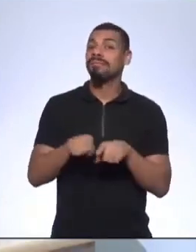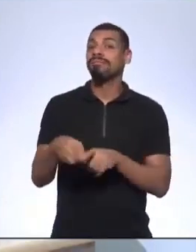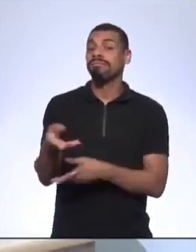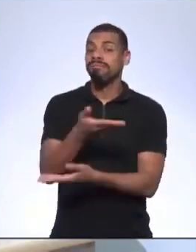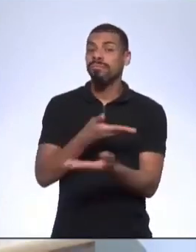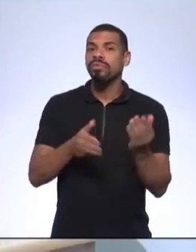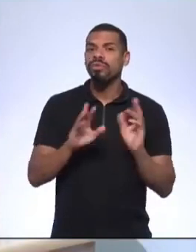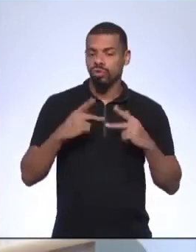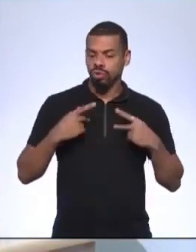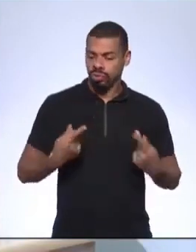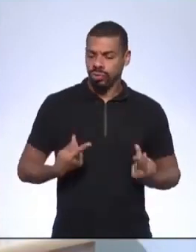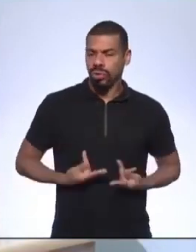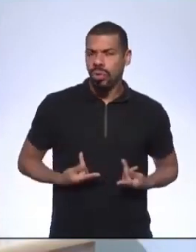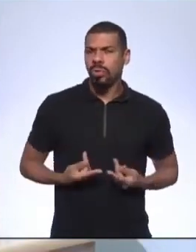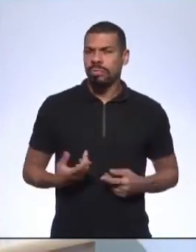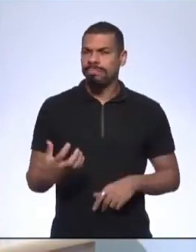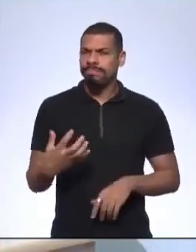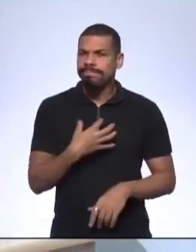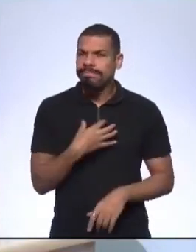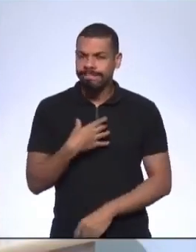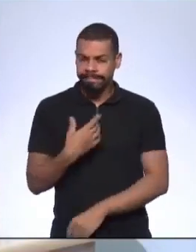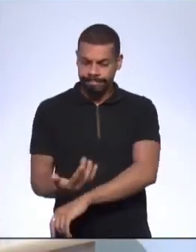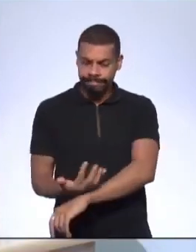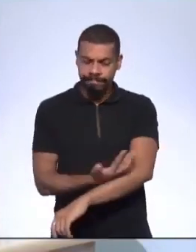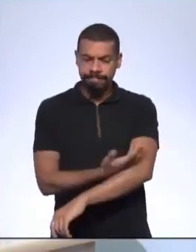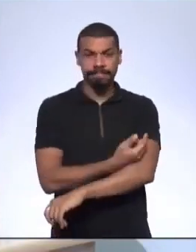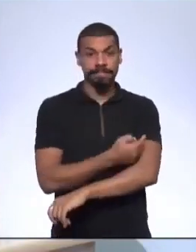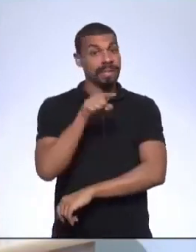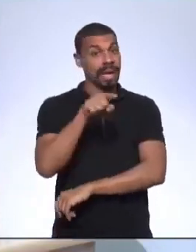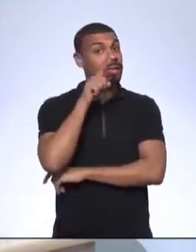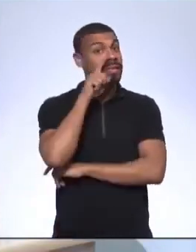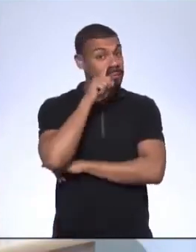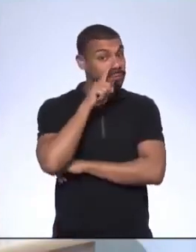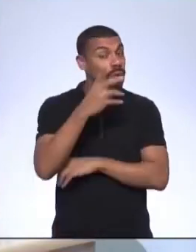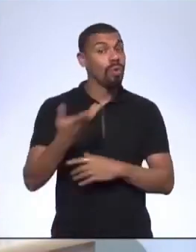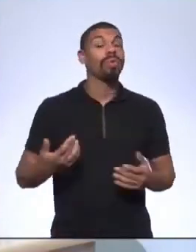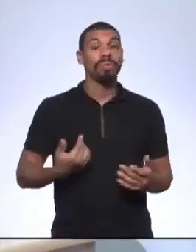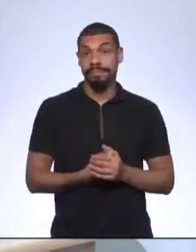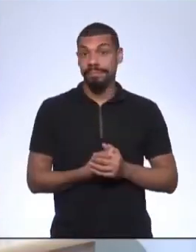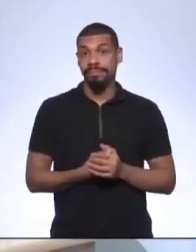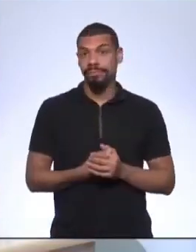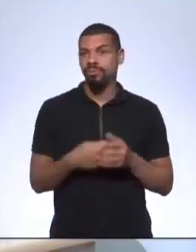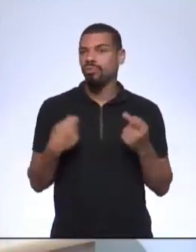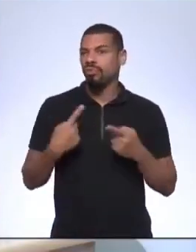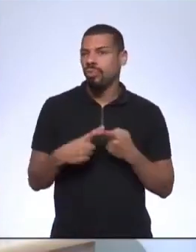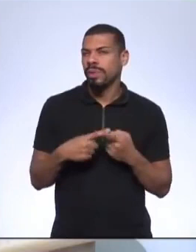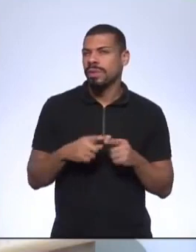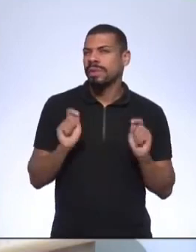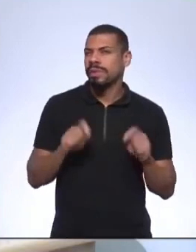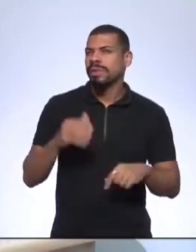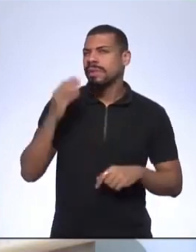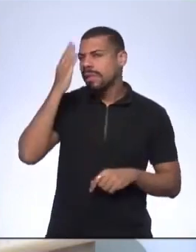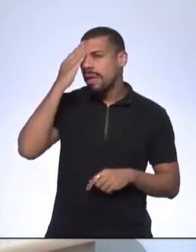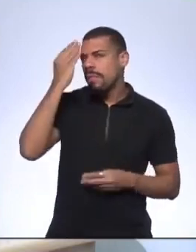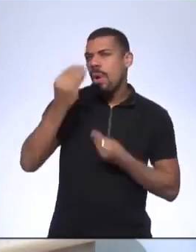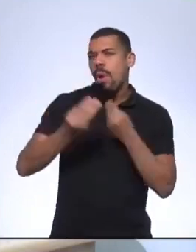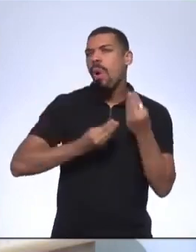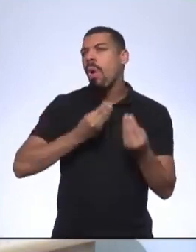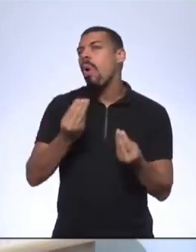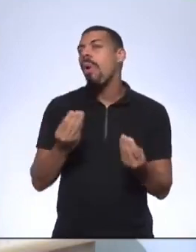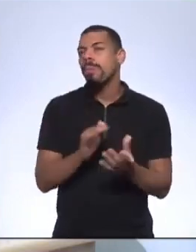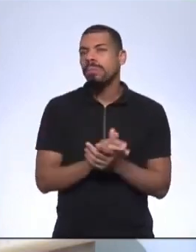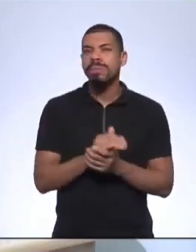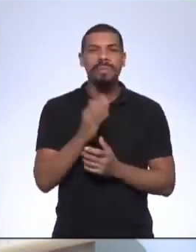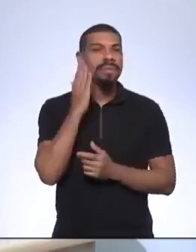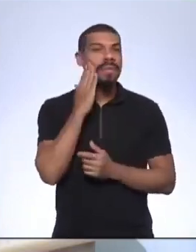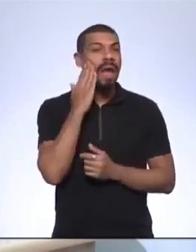nossos sentimentos puramente humanos, e é aí que mora o perigo, porque a gente tem que saber viver em coletividade e para isso a gente tem